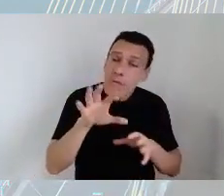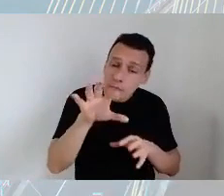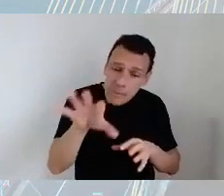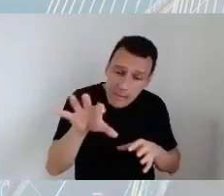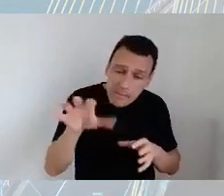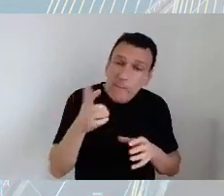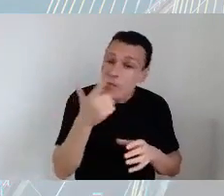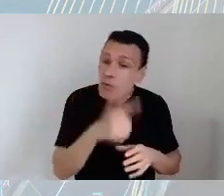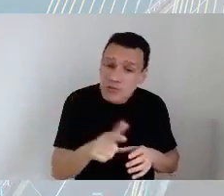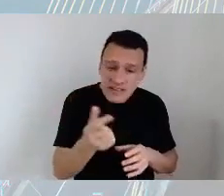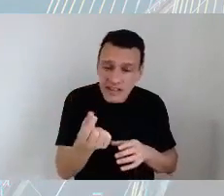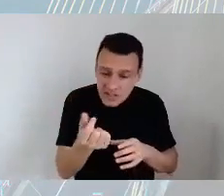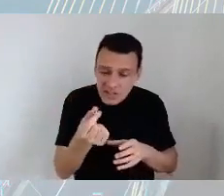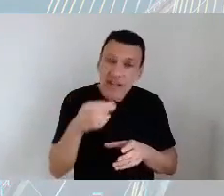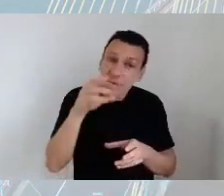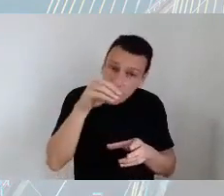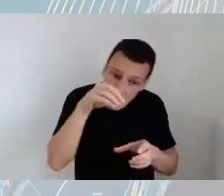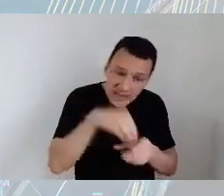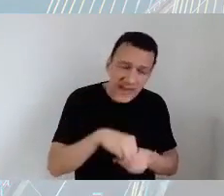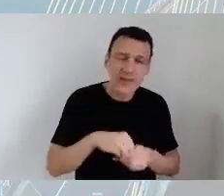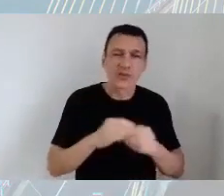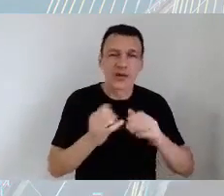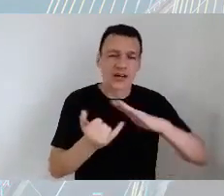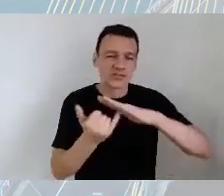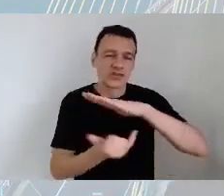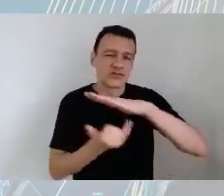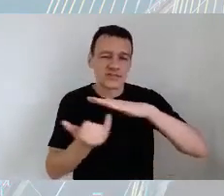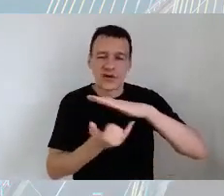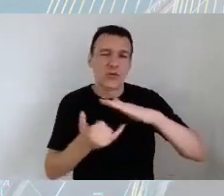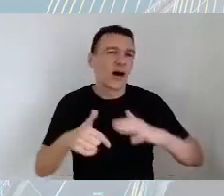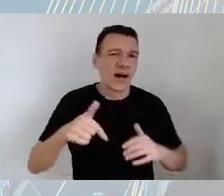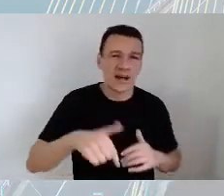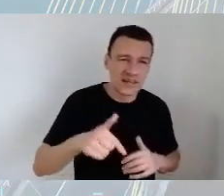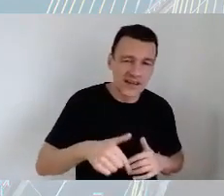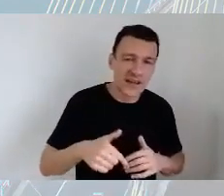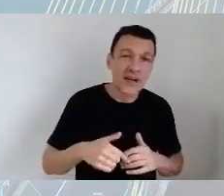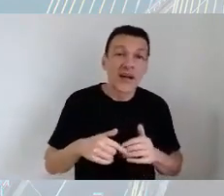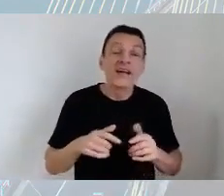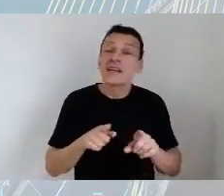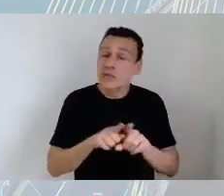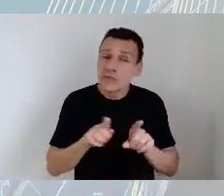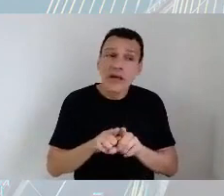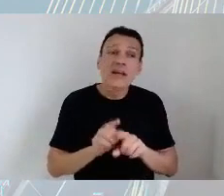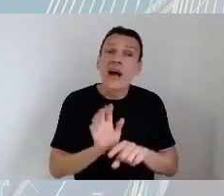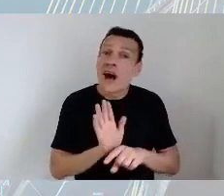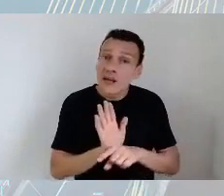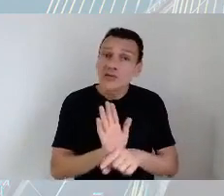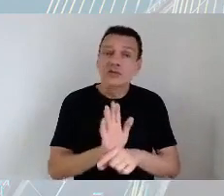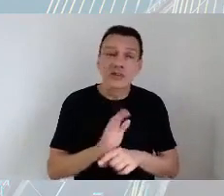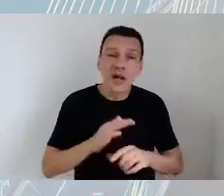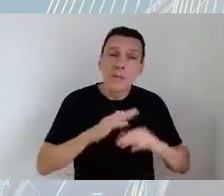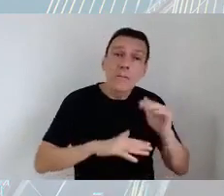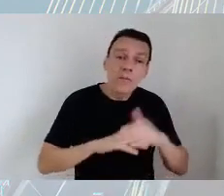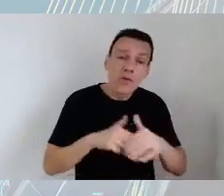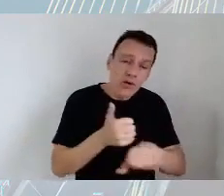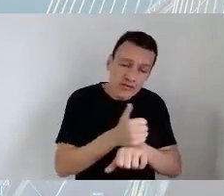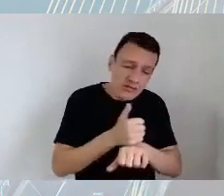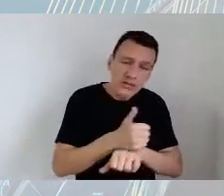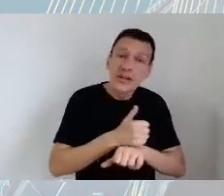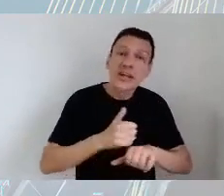melhor formação da governança, bem como reter os nossos talentos. Então, essa dificuldade de